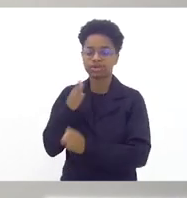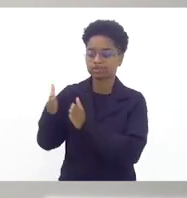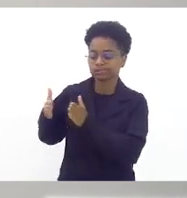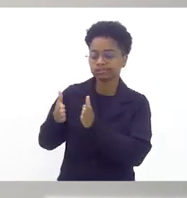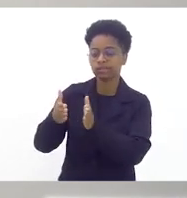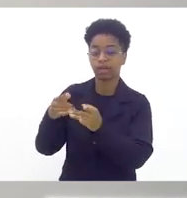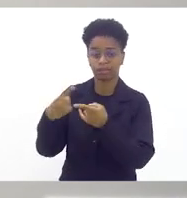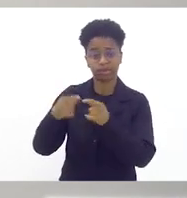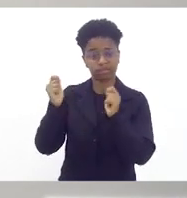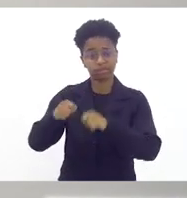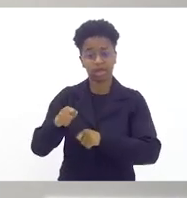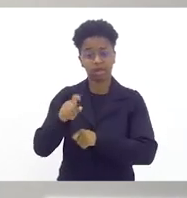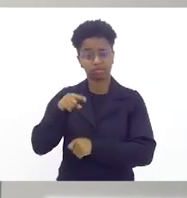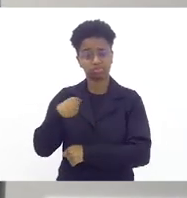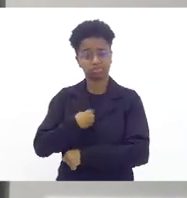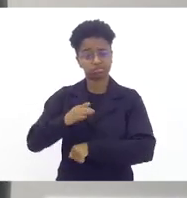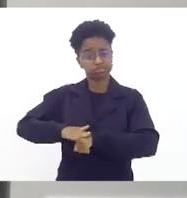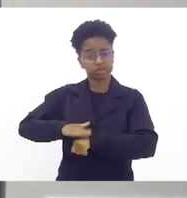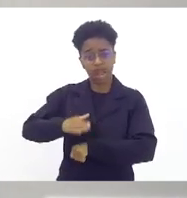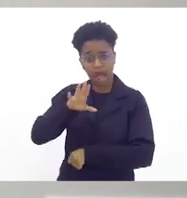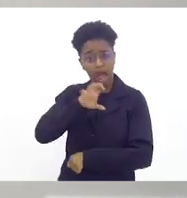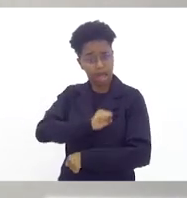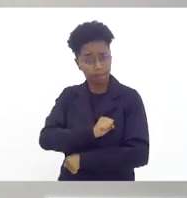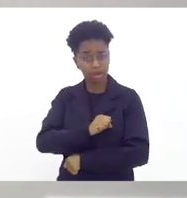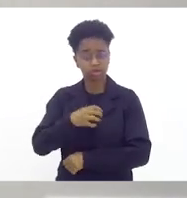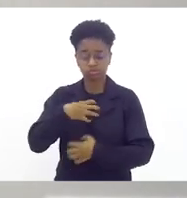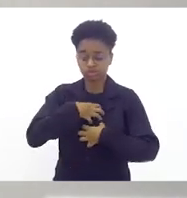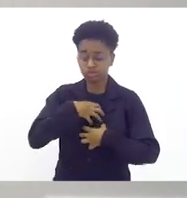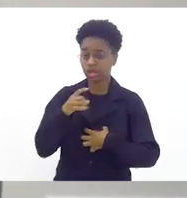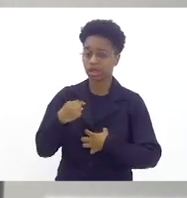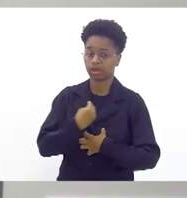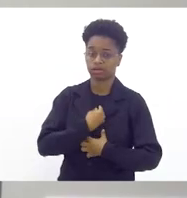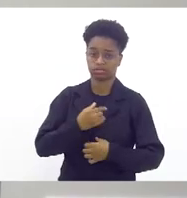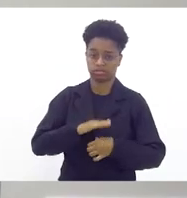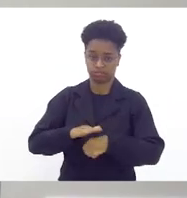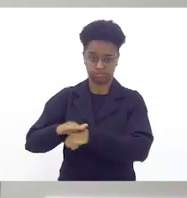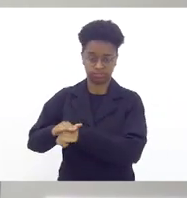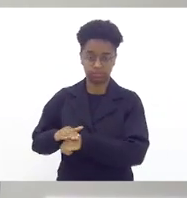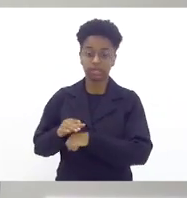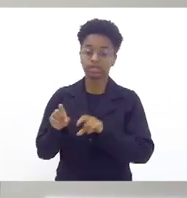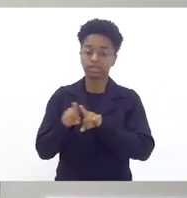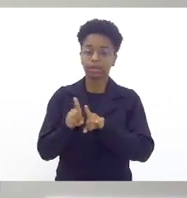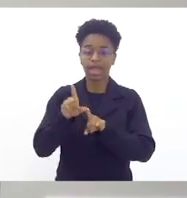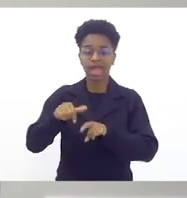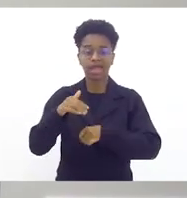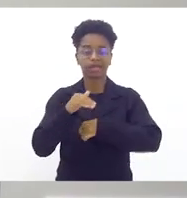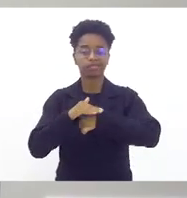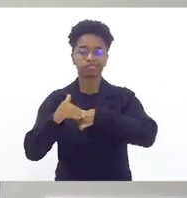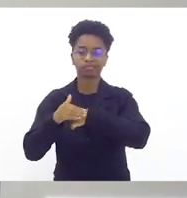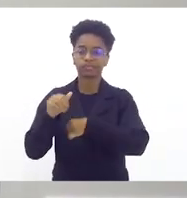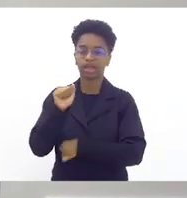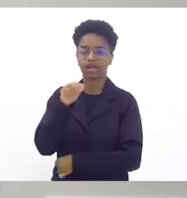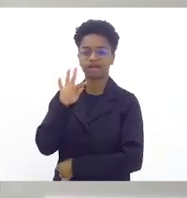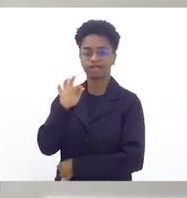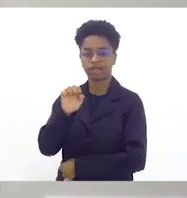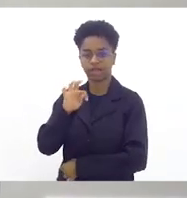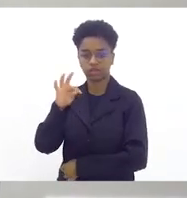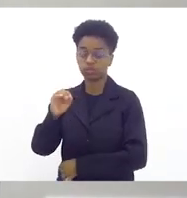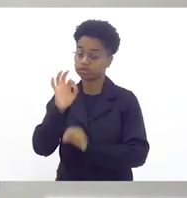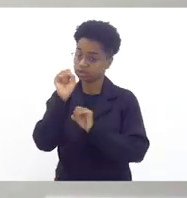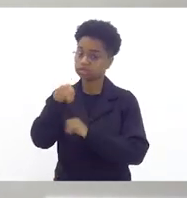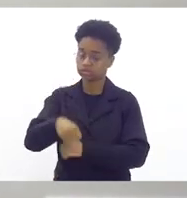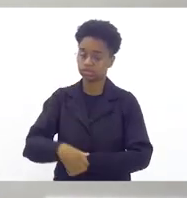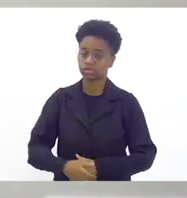se amar da forma como nós somos, como diz Mink, é afeto, é afeto, sim,